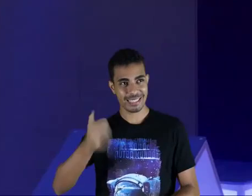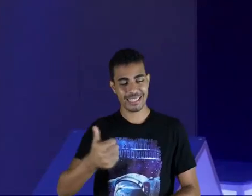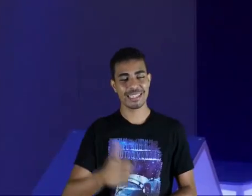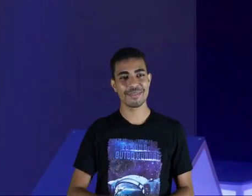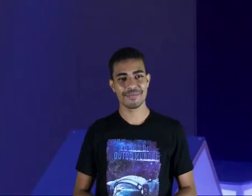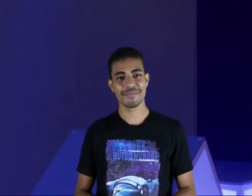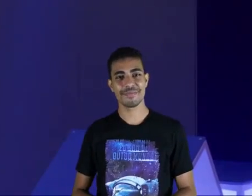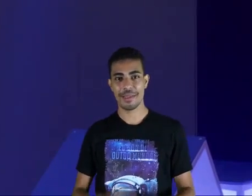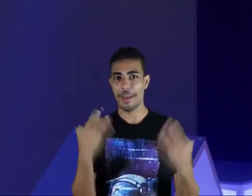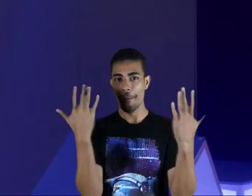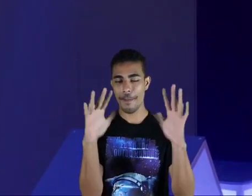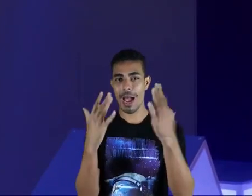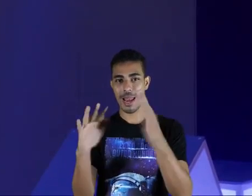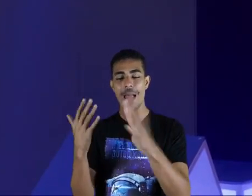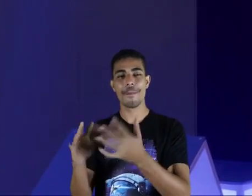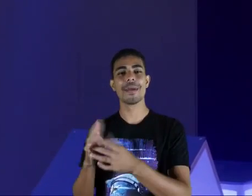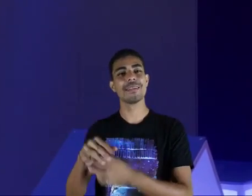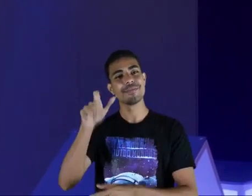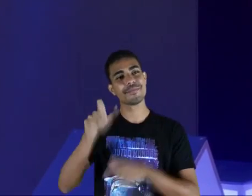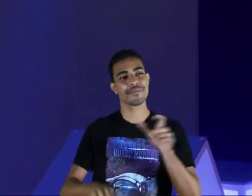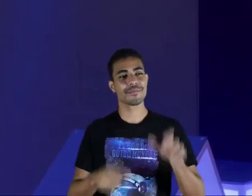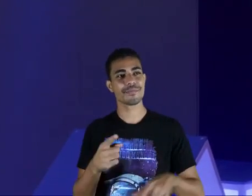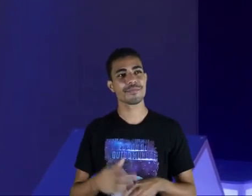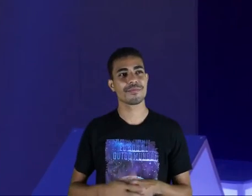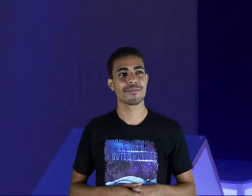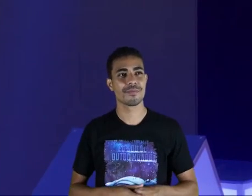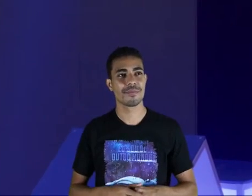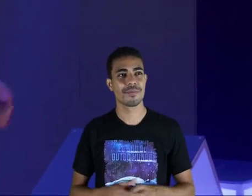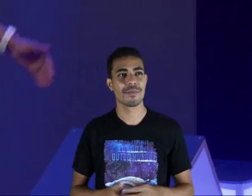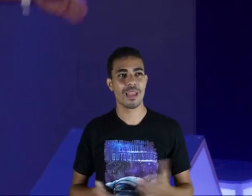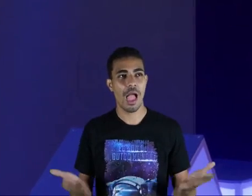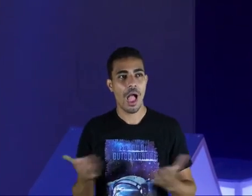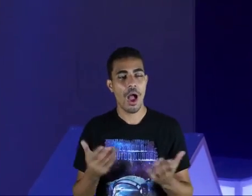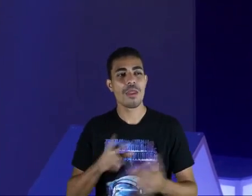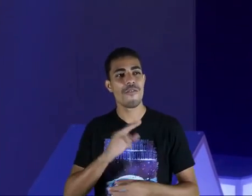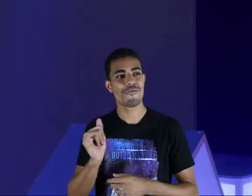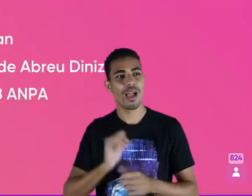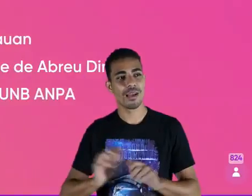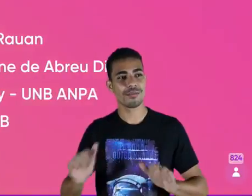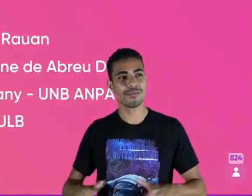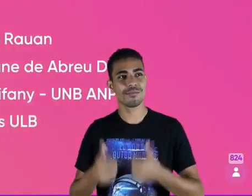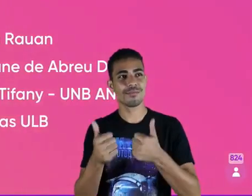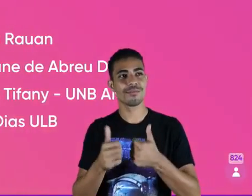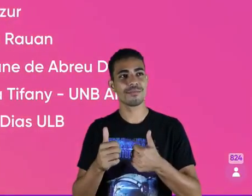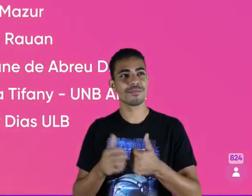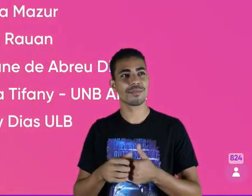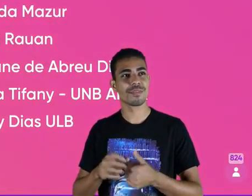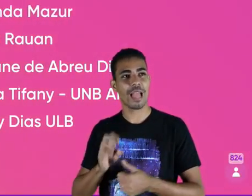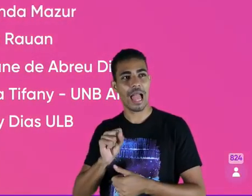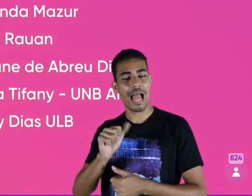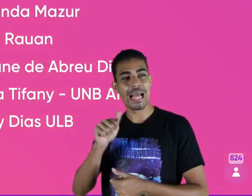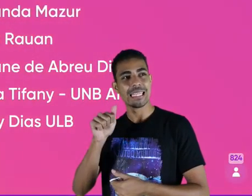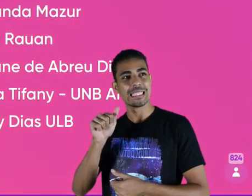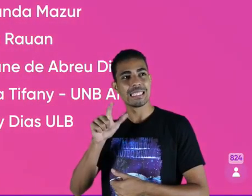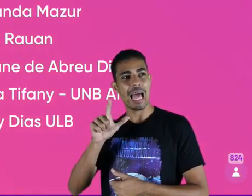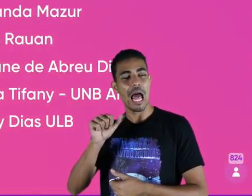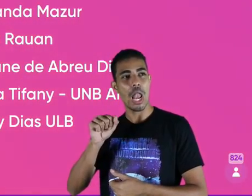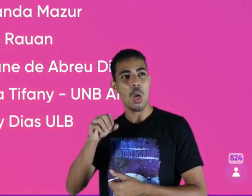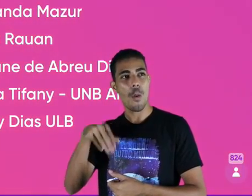hein? Parabéns, parabéns, parabéns. E vai surgir o ranking, olha o danadinho do Salomão aí na hora ainda,